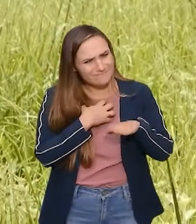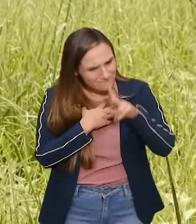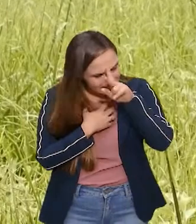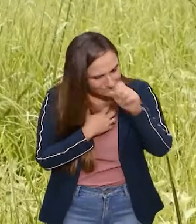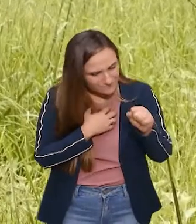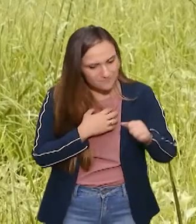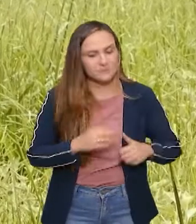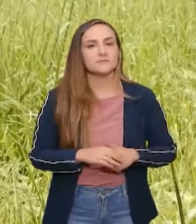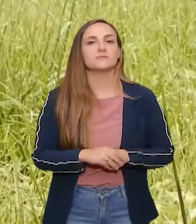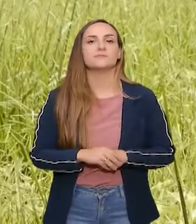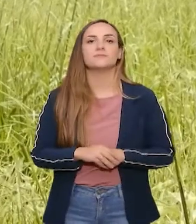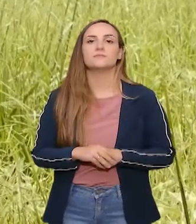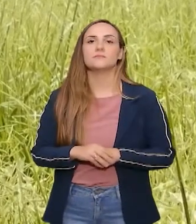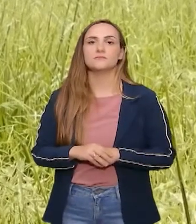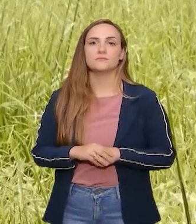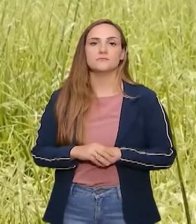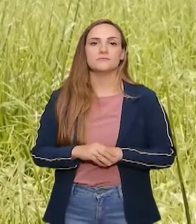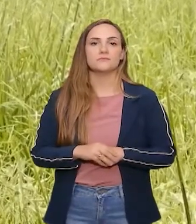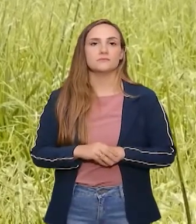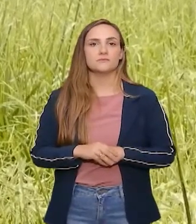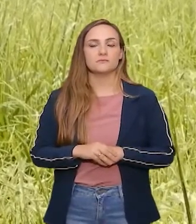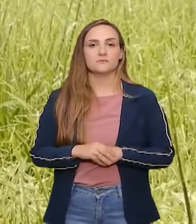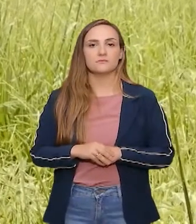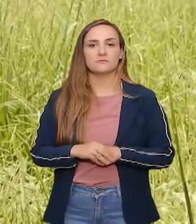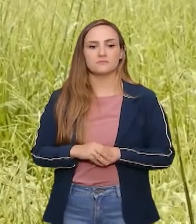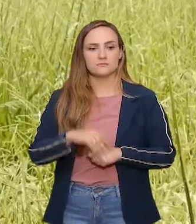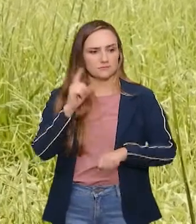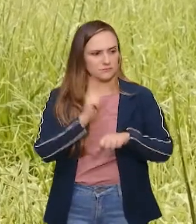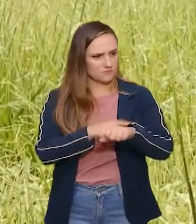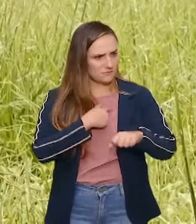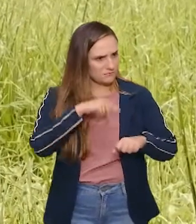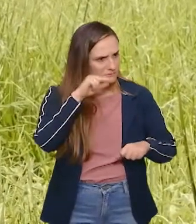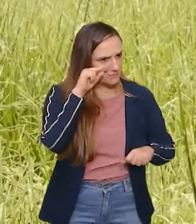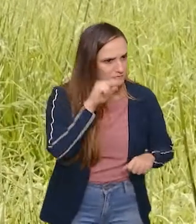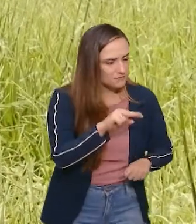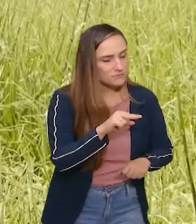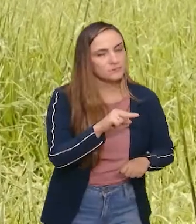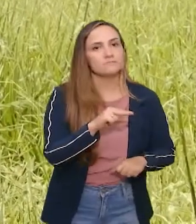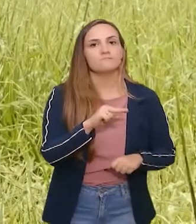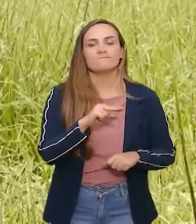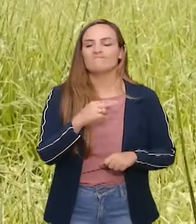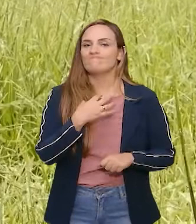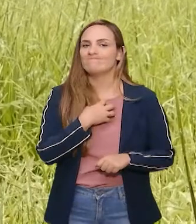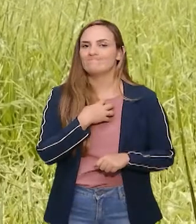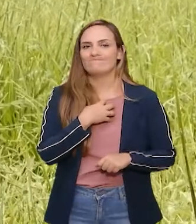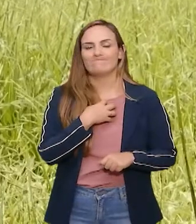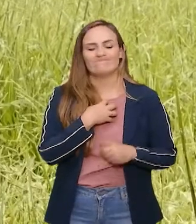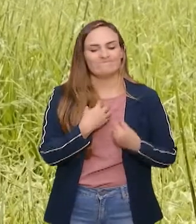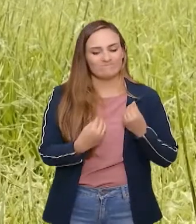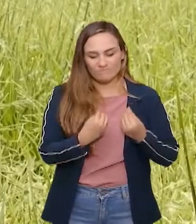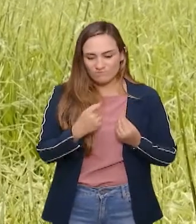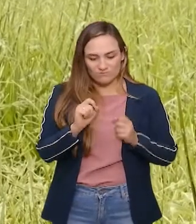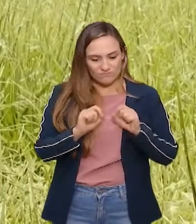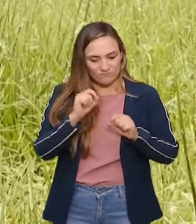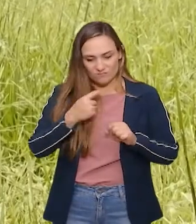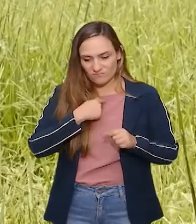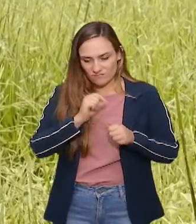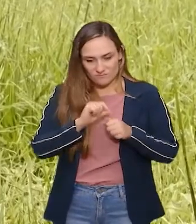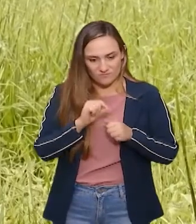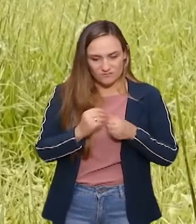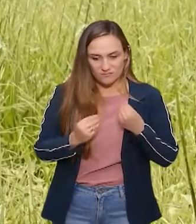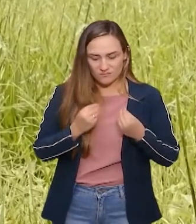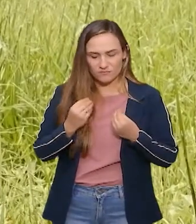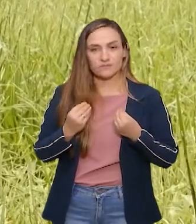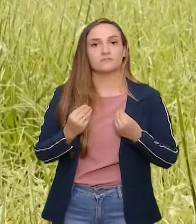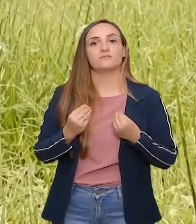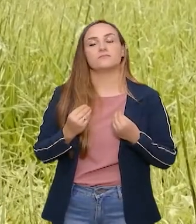chocante, muito impactante. E de início, a hora que nós vimos aquela situação, foi uma sensação de impotência,